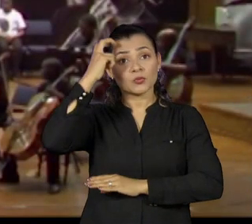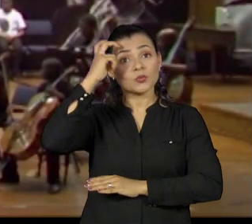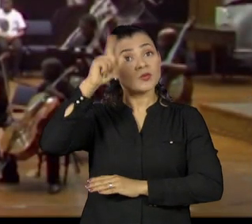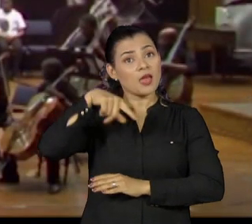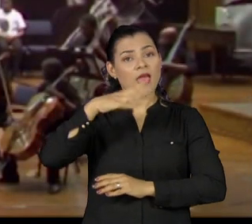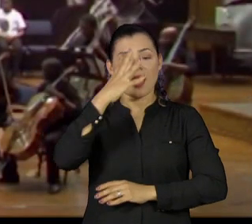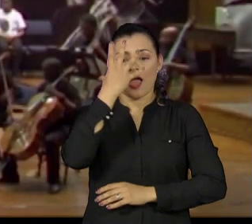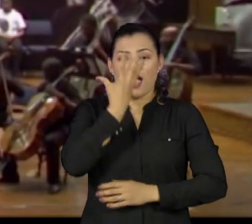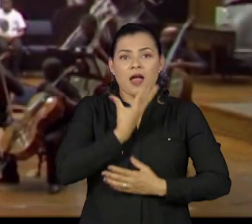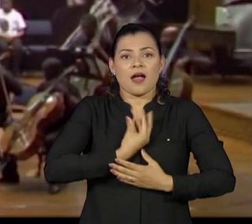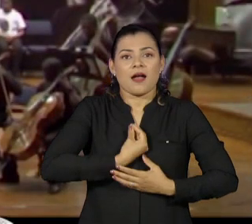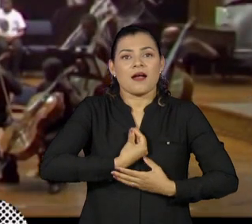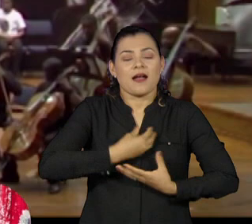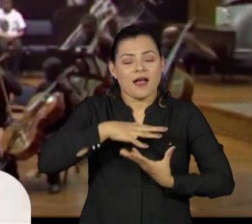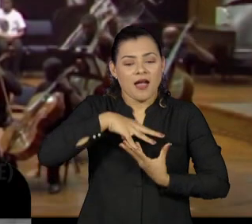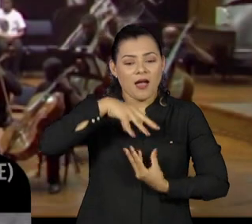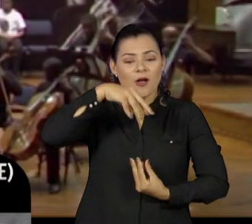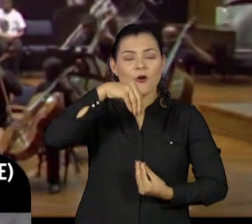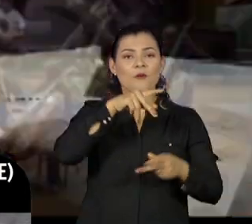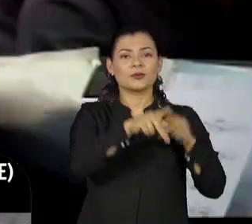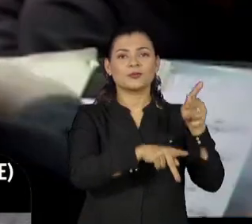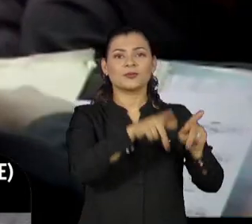povo.